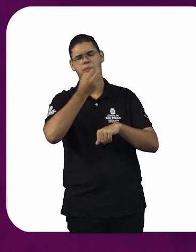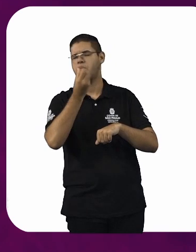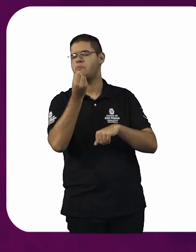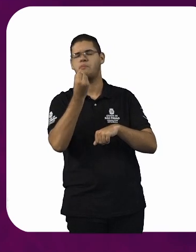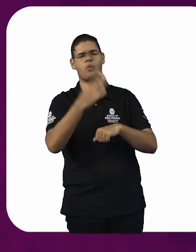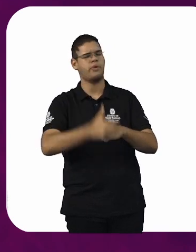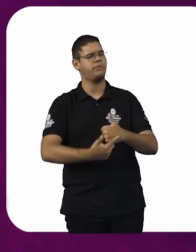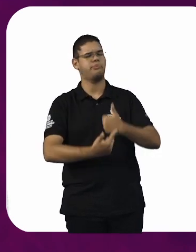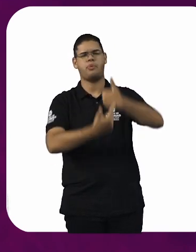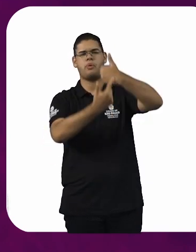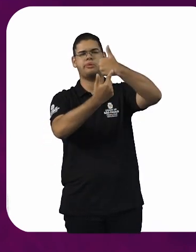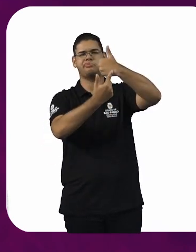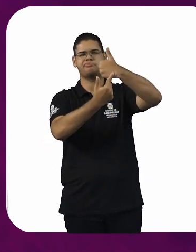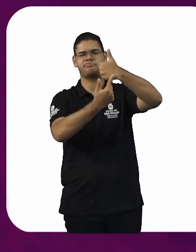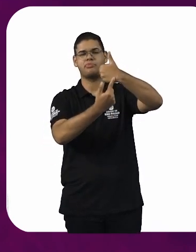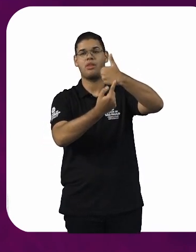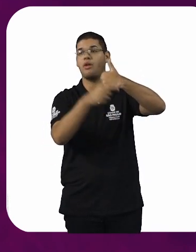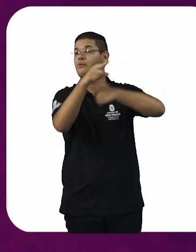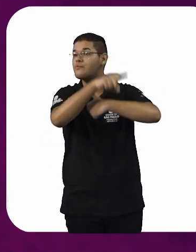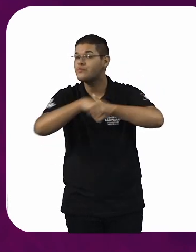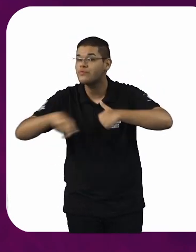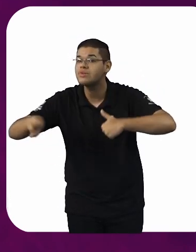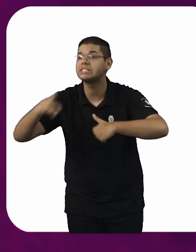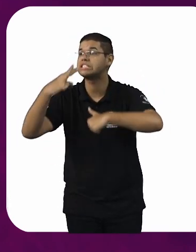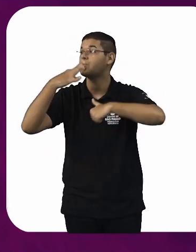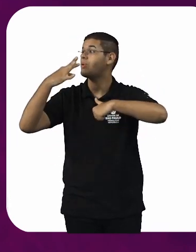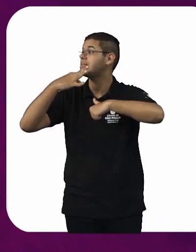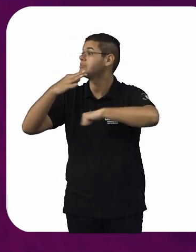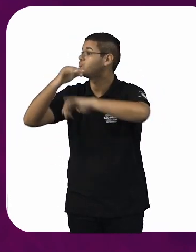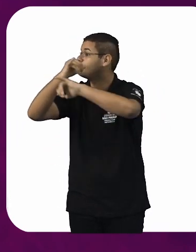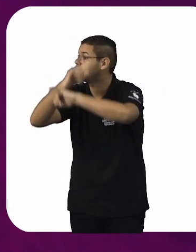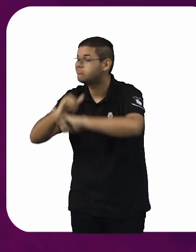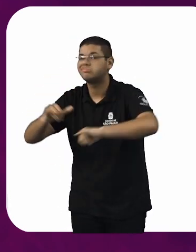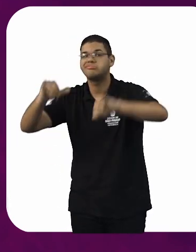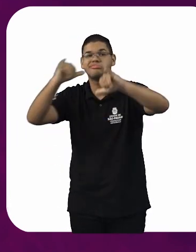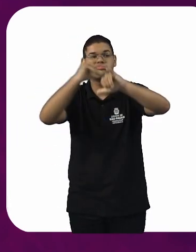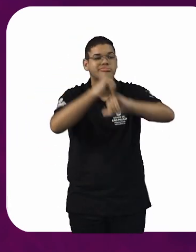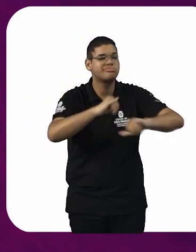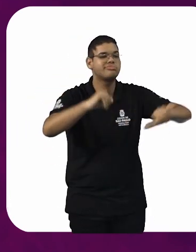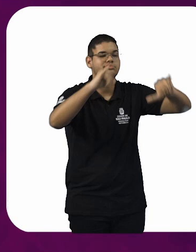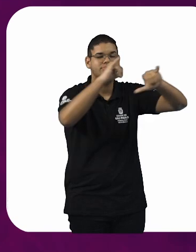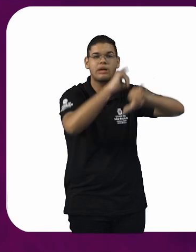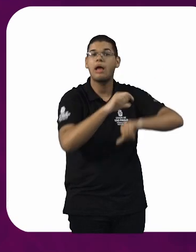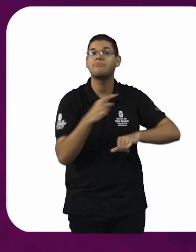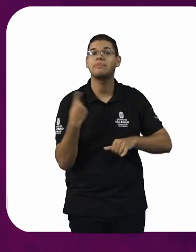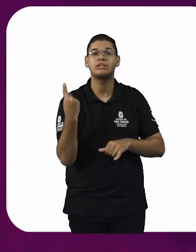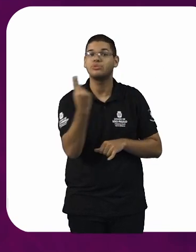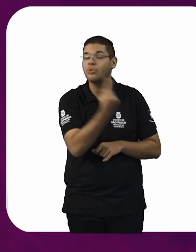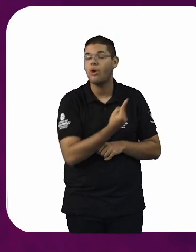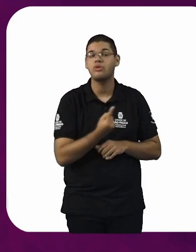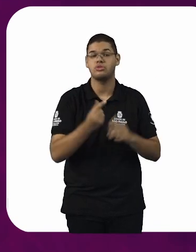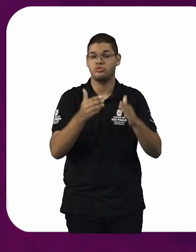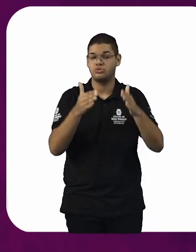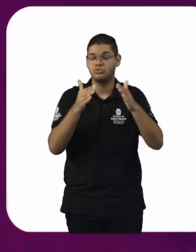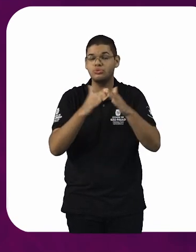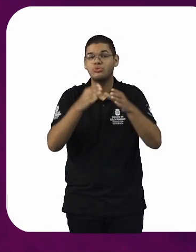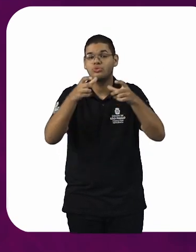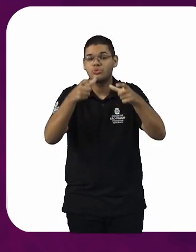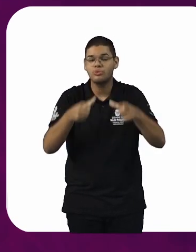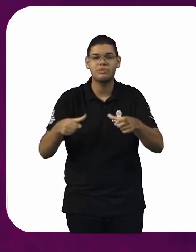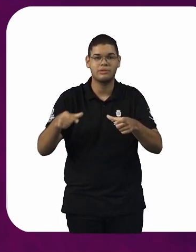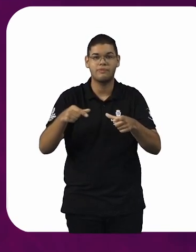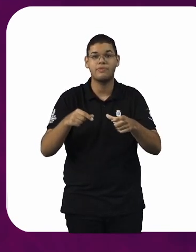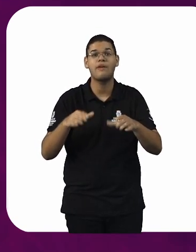É trazer esse conhecimento para dentro dos nossos microambientes. Fazer com que as nossas equipes